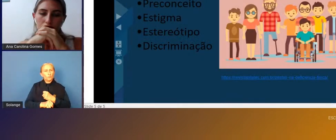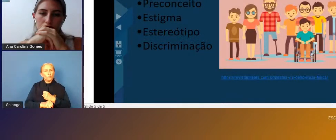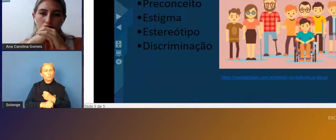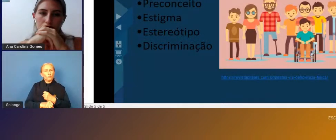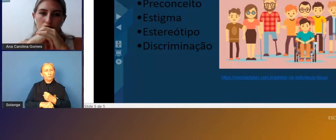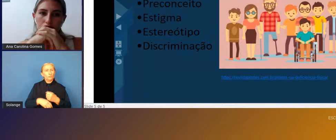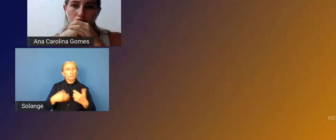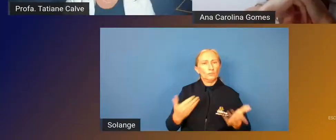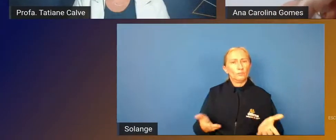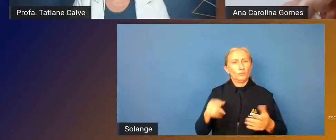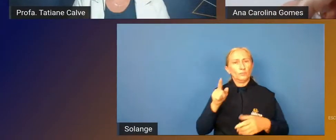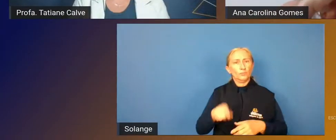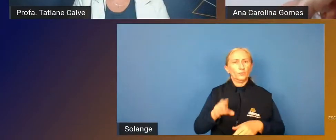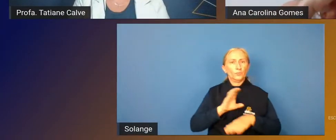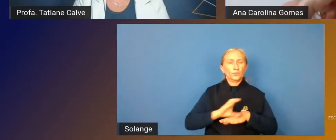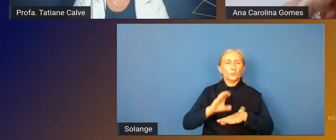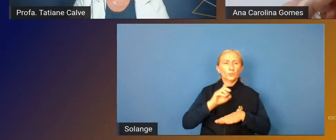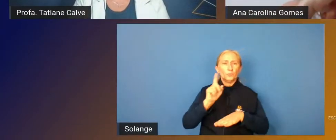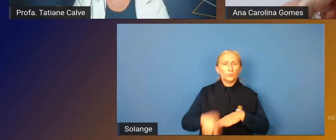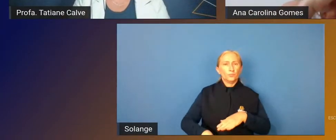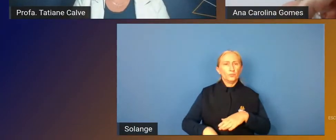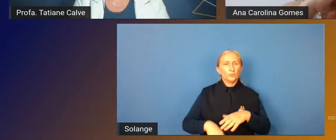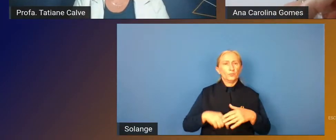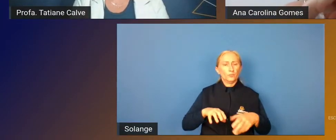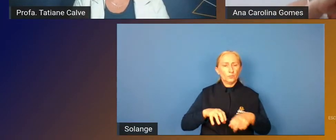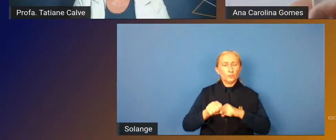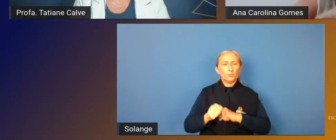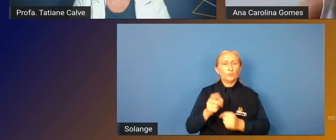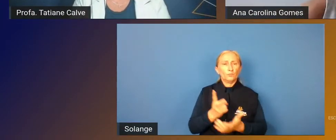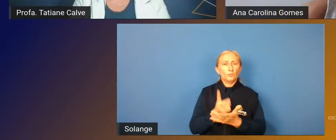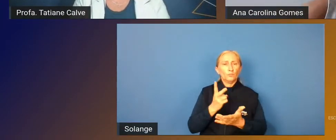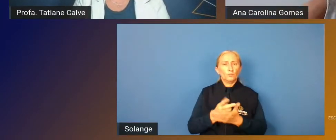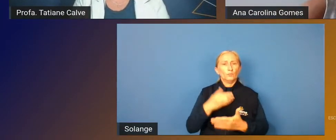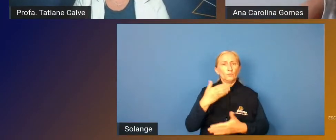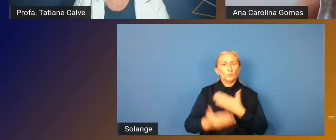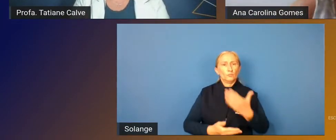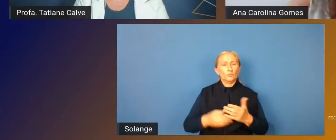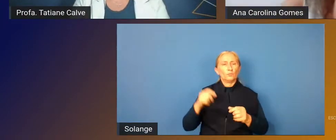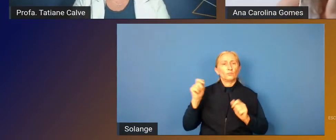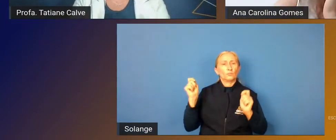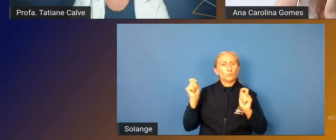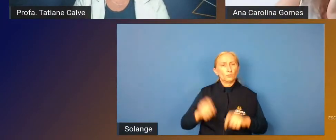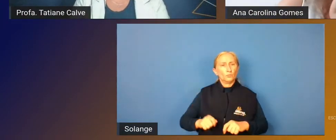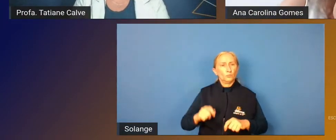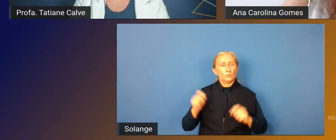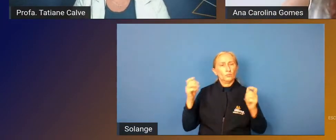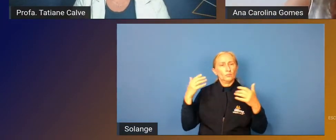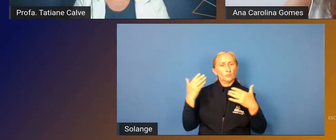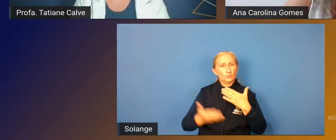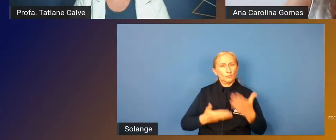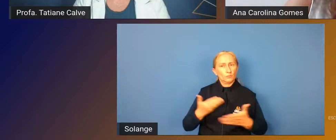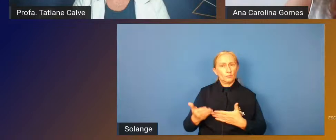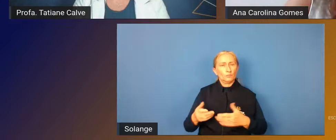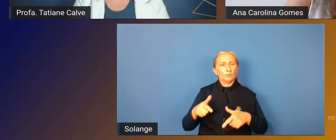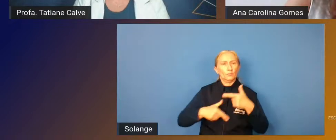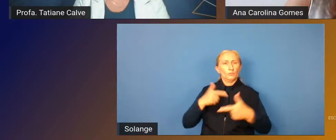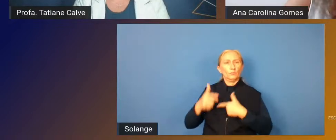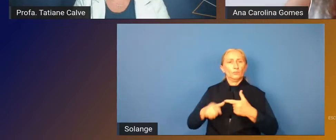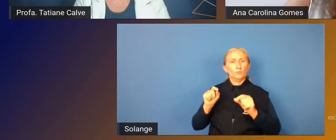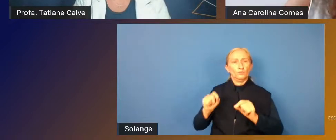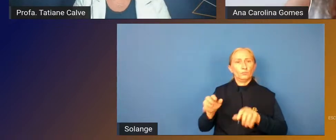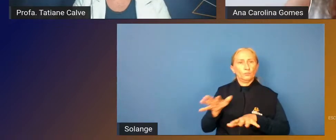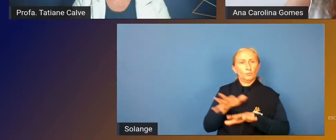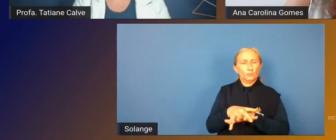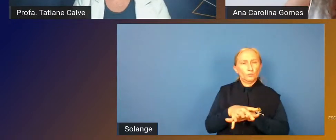esses cursos de formação continuada para que possam ser capacitados em trabalhar com